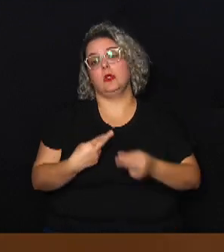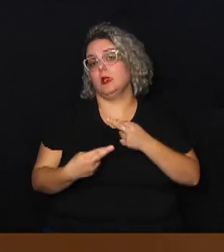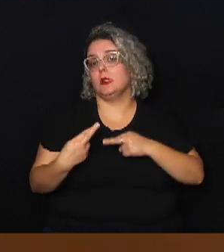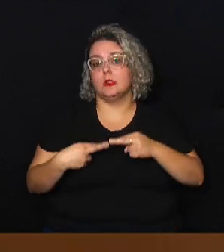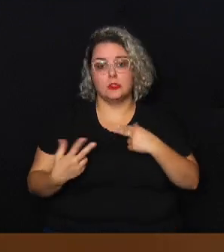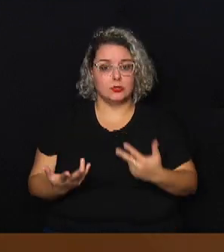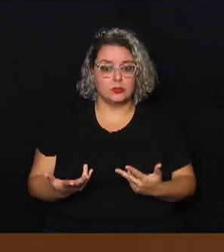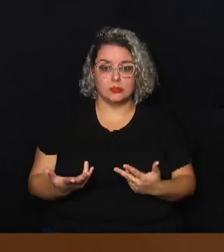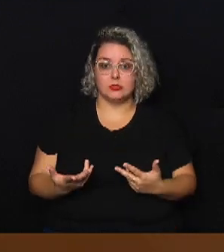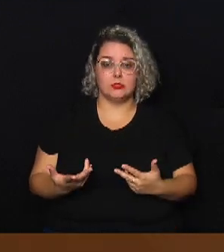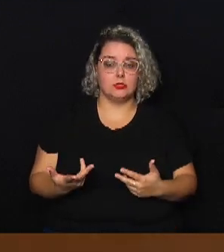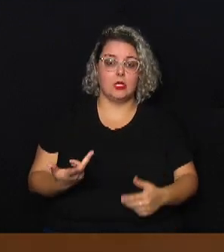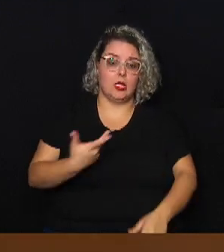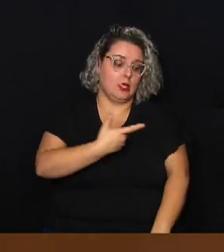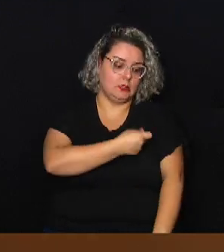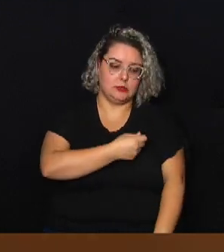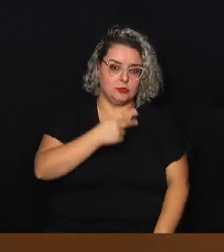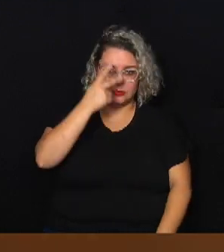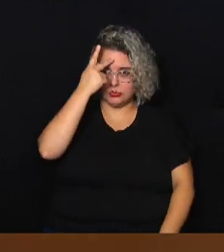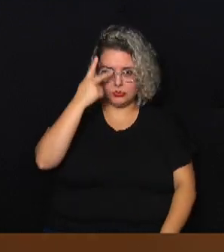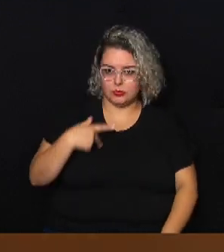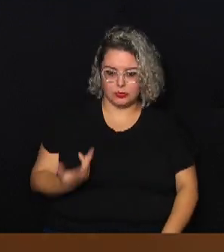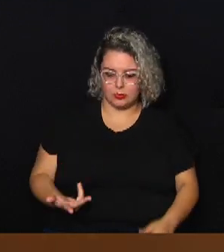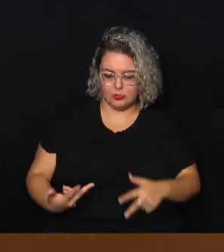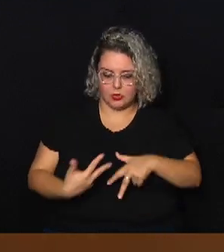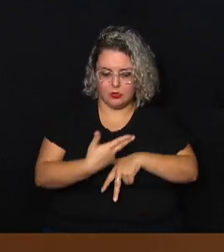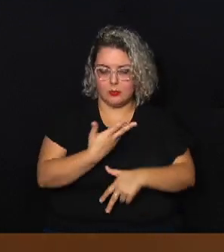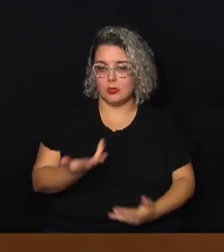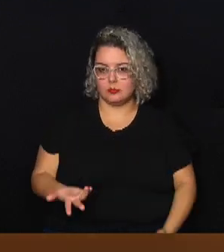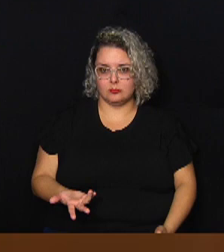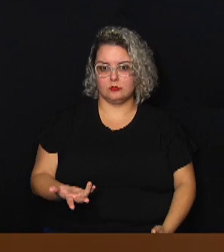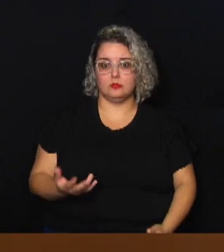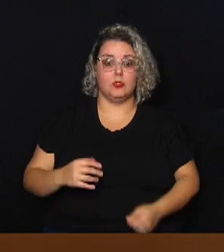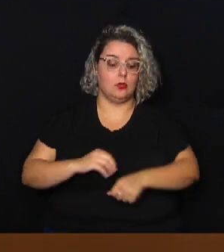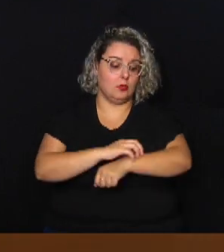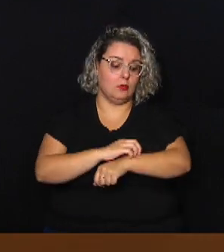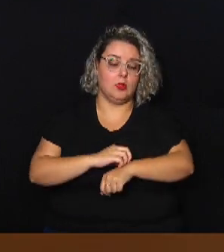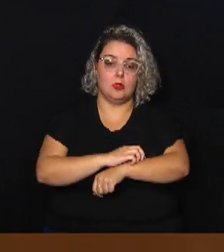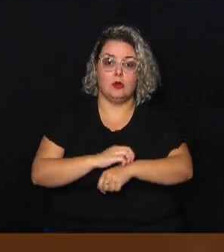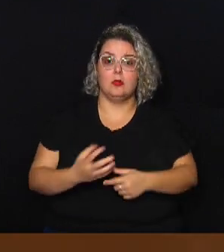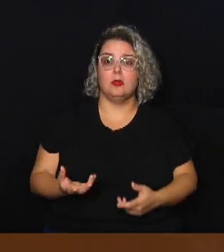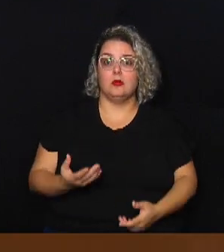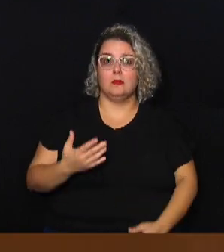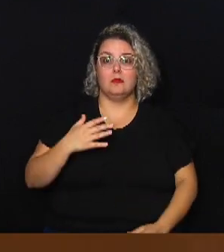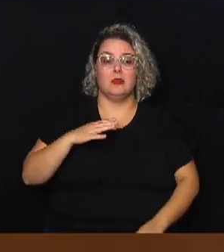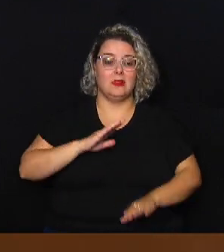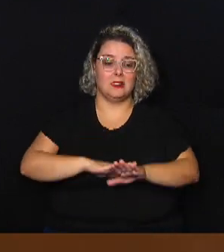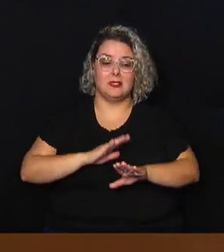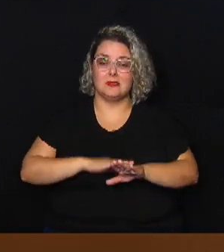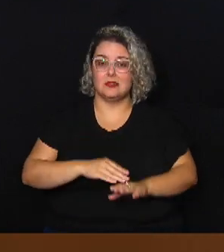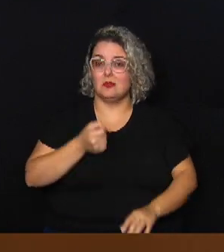à cirurgia em si, né? Então, por exemplo, tem uma alergia, uma reação a um medicamento,